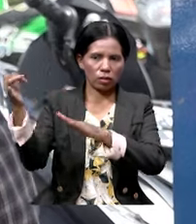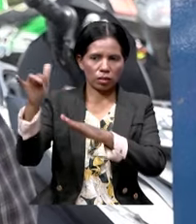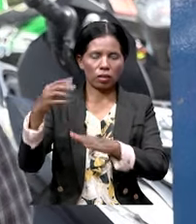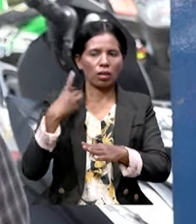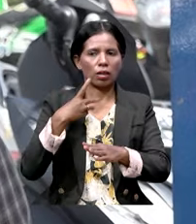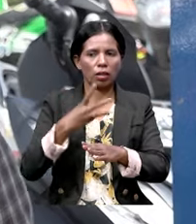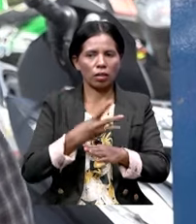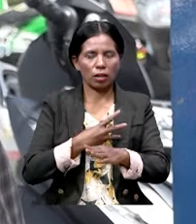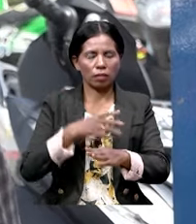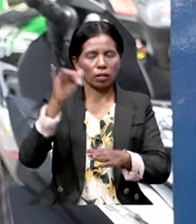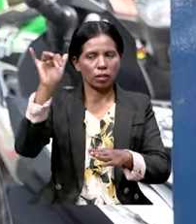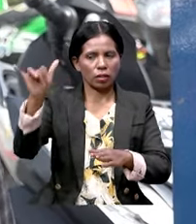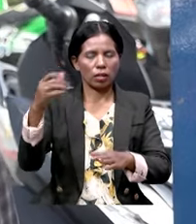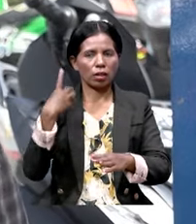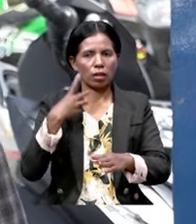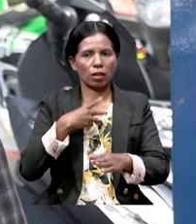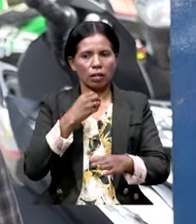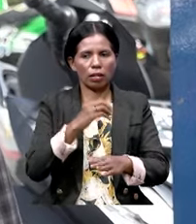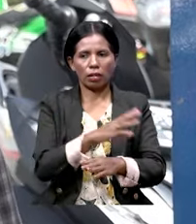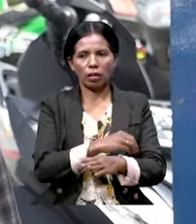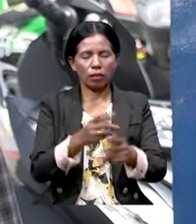i ha helah ne ba ami horit fatin dala rumah ke sentru balu ne la hetan ne ba